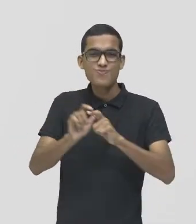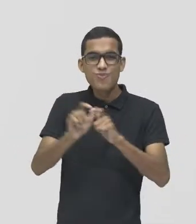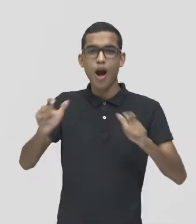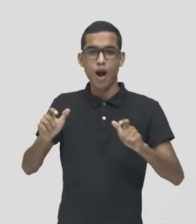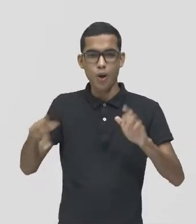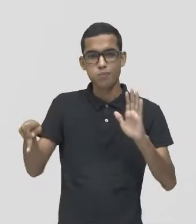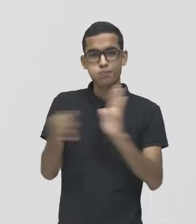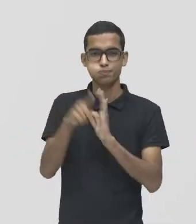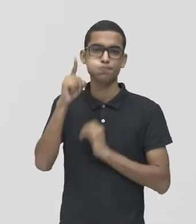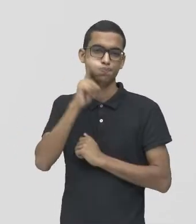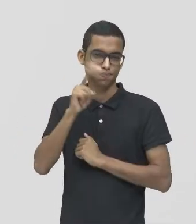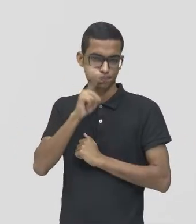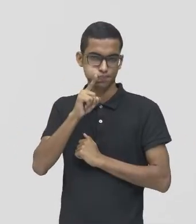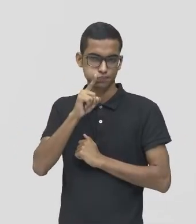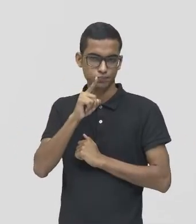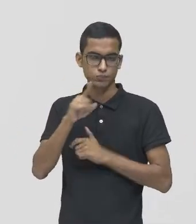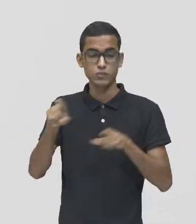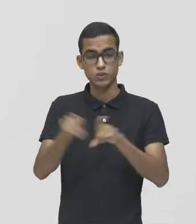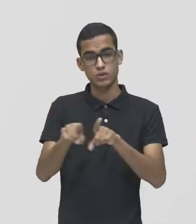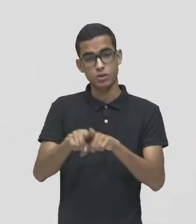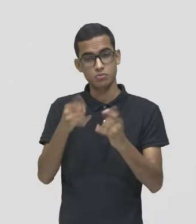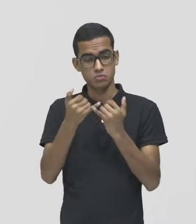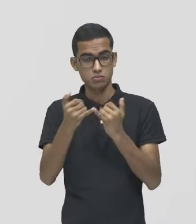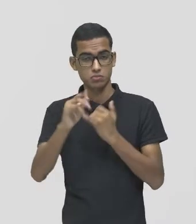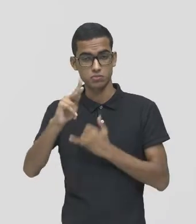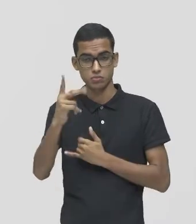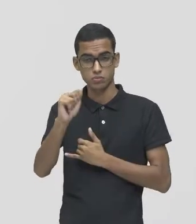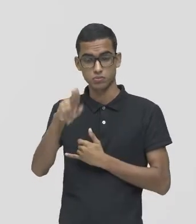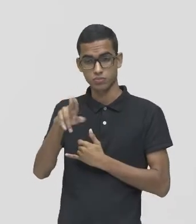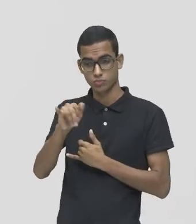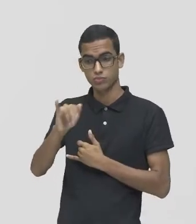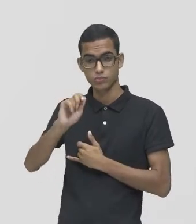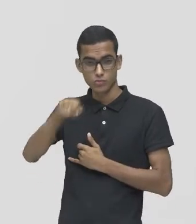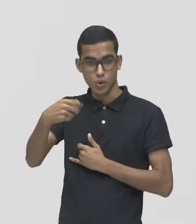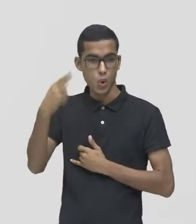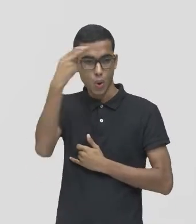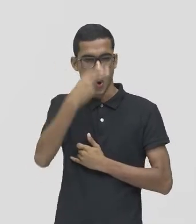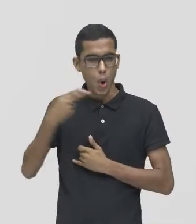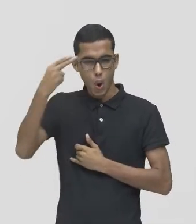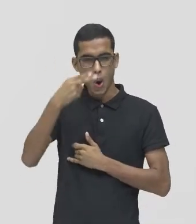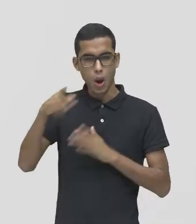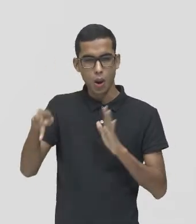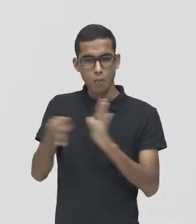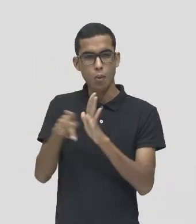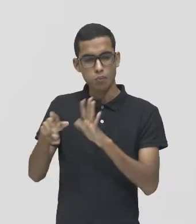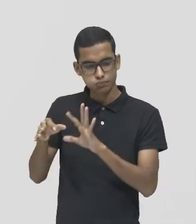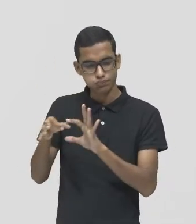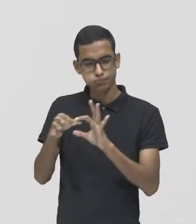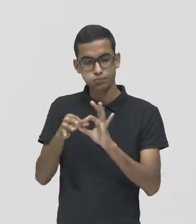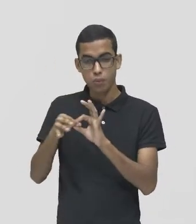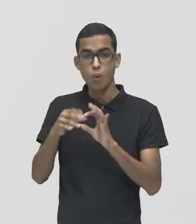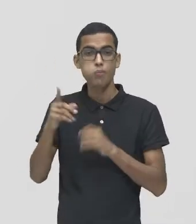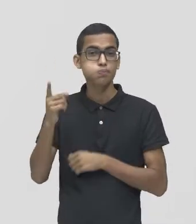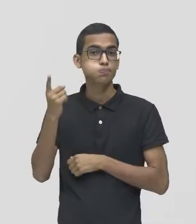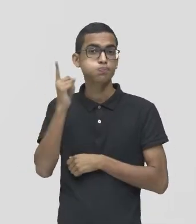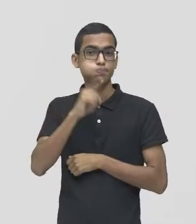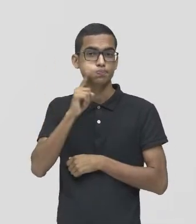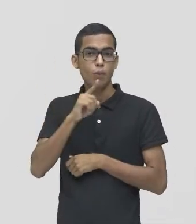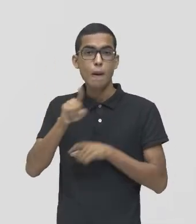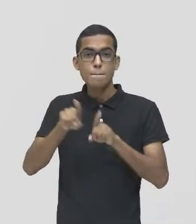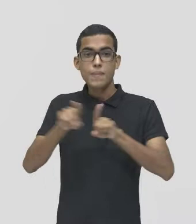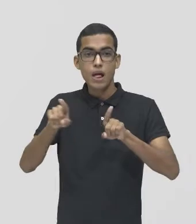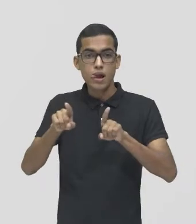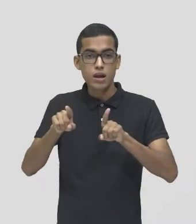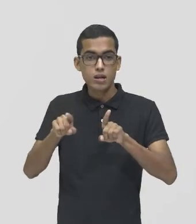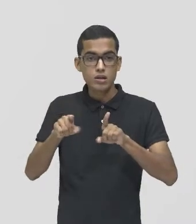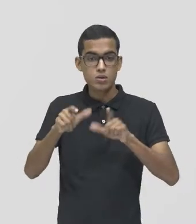Estados Unidos. E assim como o Havaí, apesar de pertencer aos Estados Unidos, não possui ligação territorial com